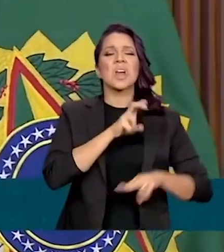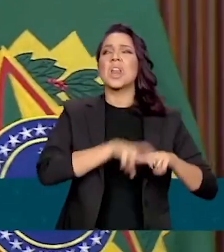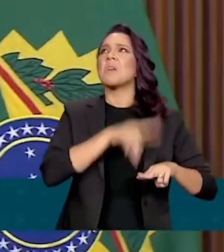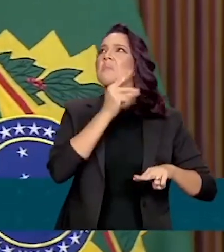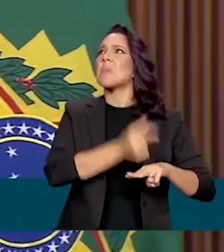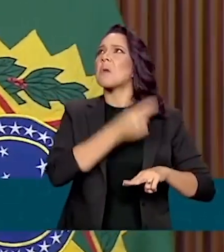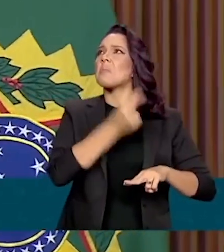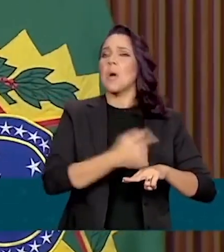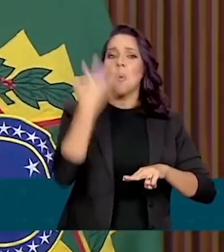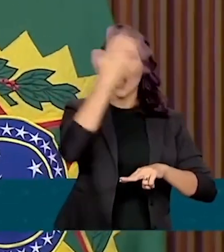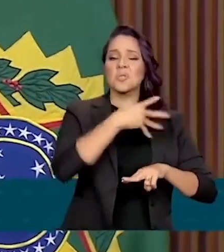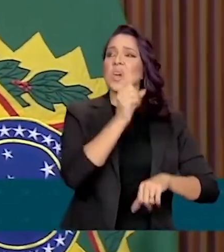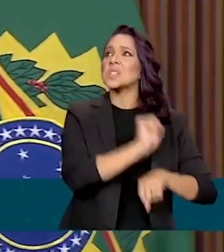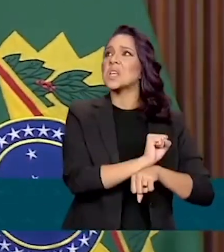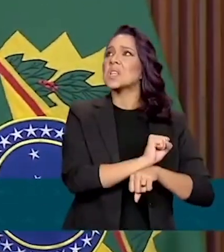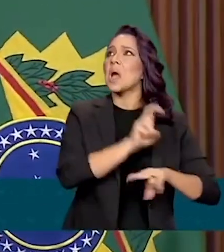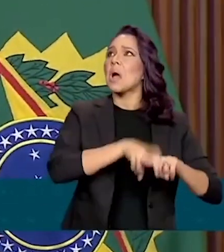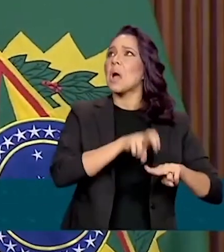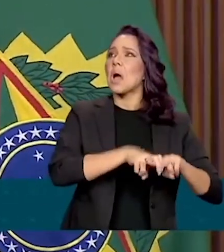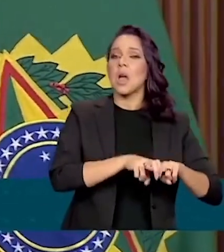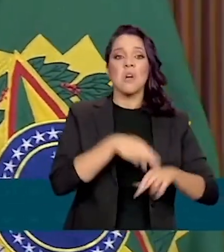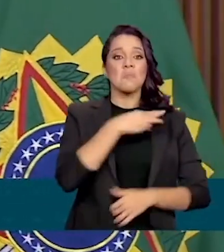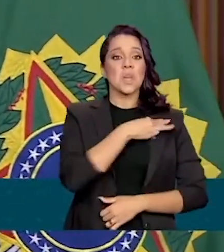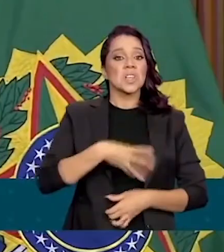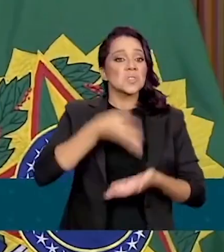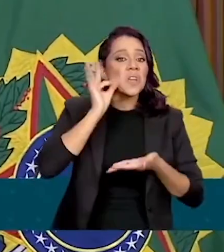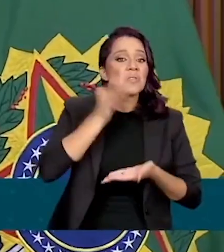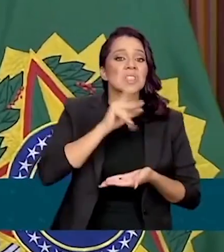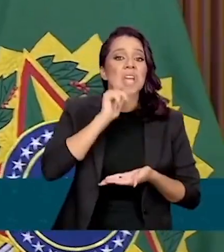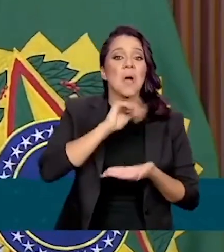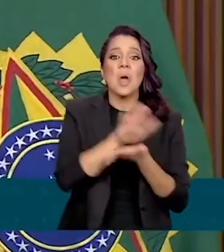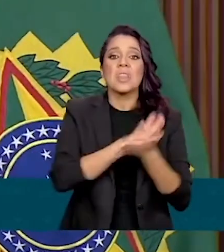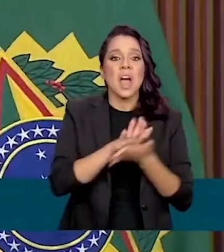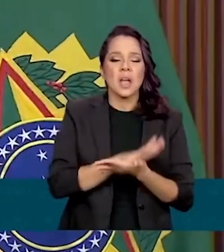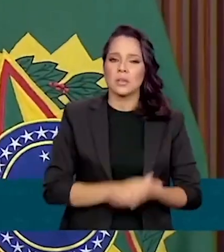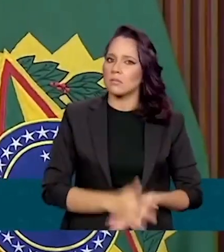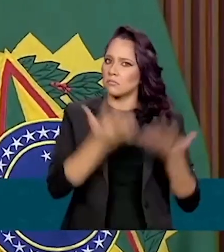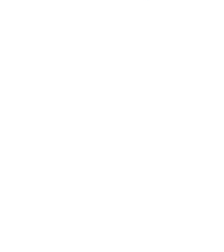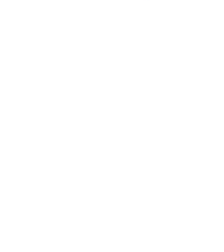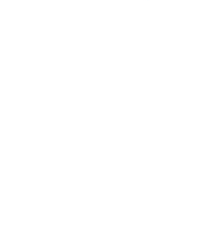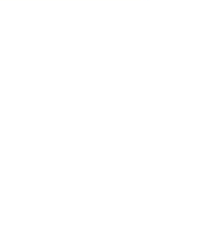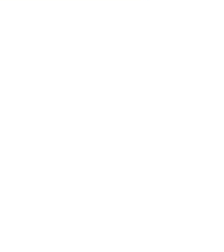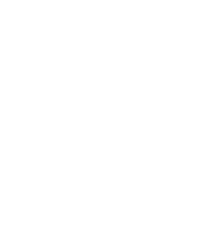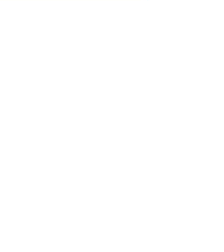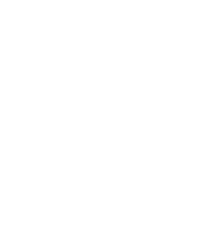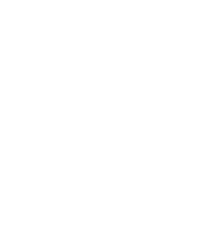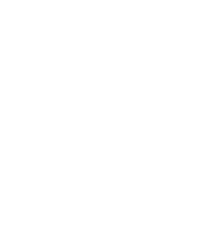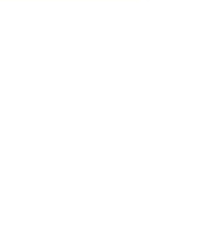cadeira de 4 horas, o ministro nem serviu um cafezinho, uma água, eu não quero isso.